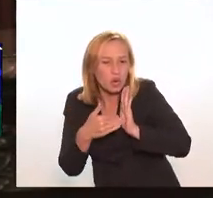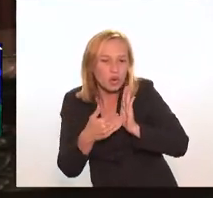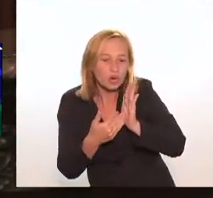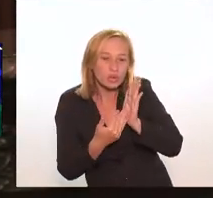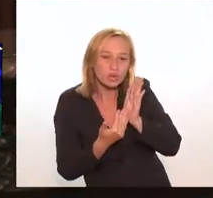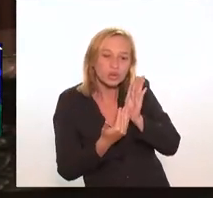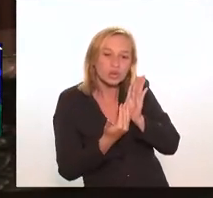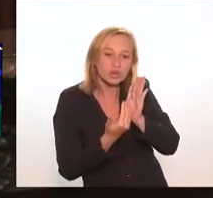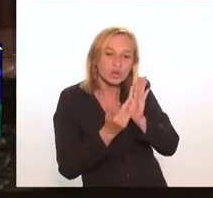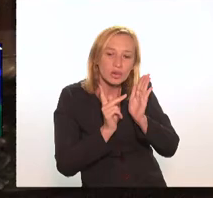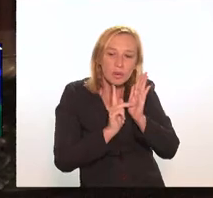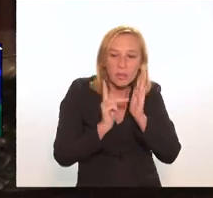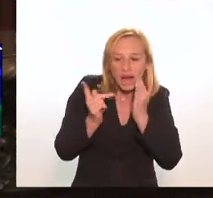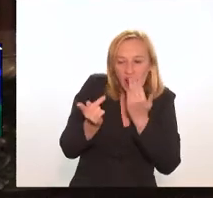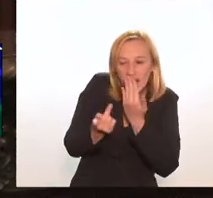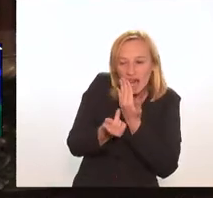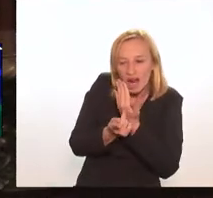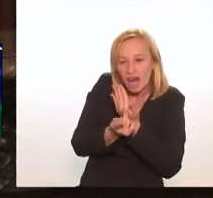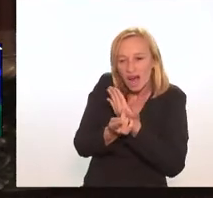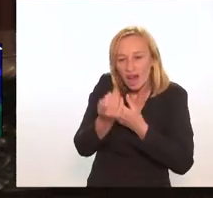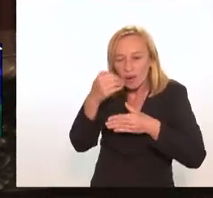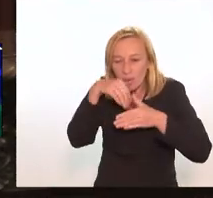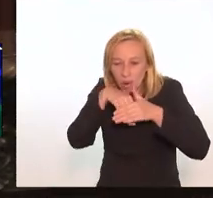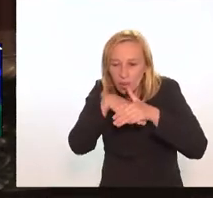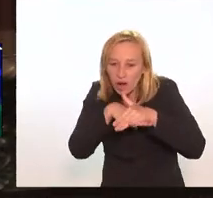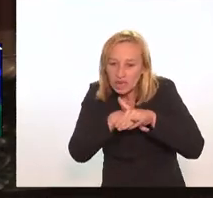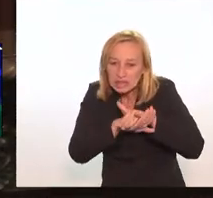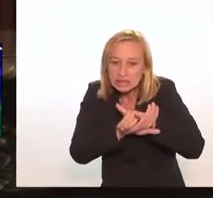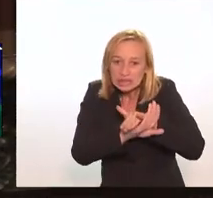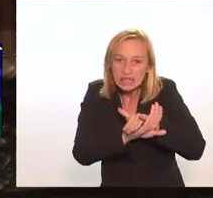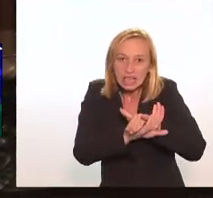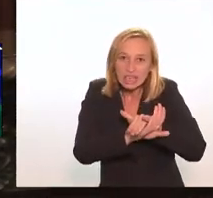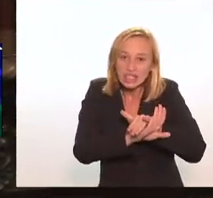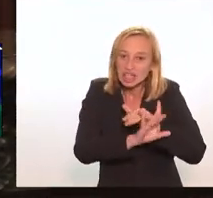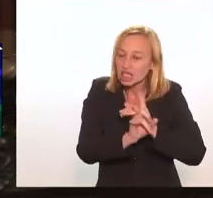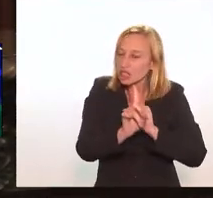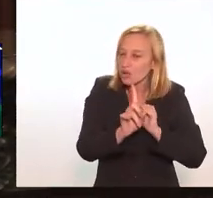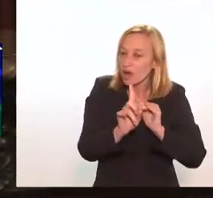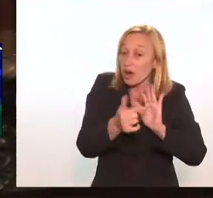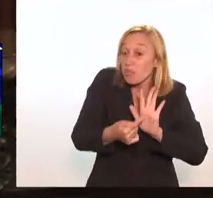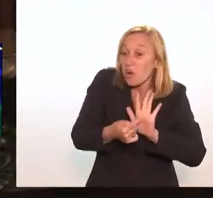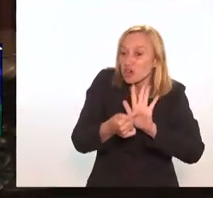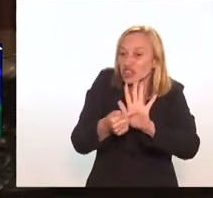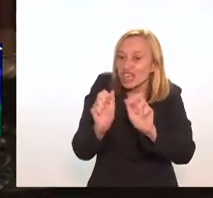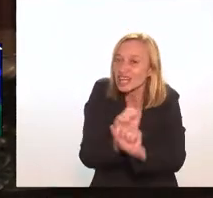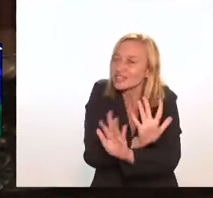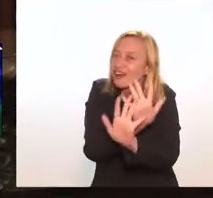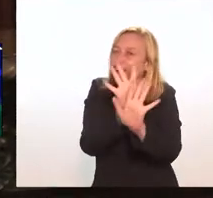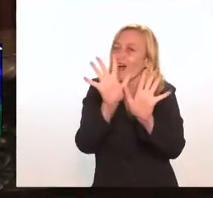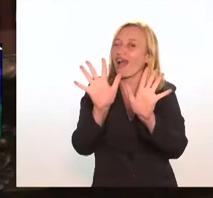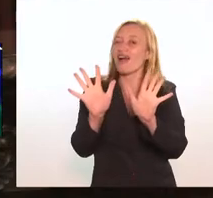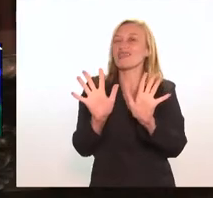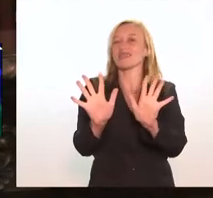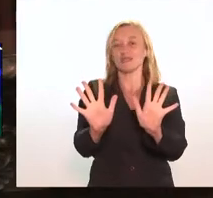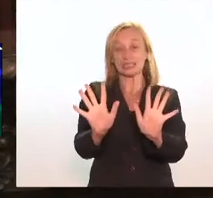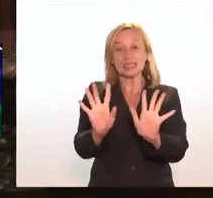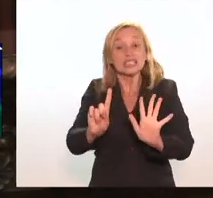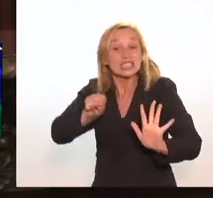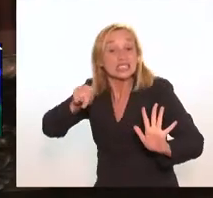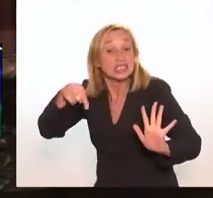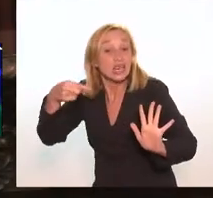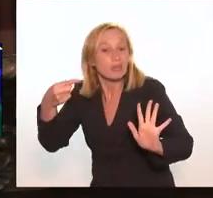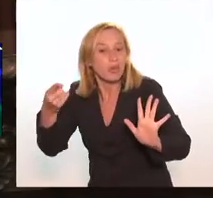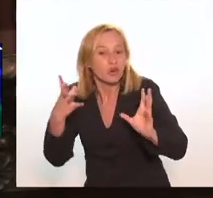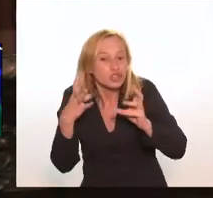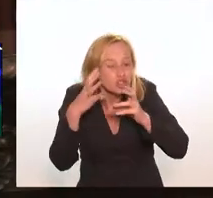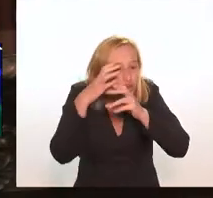aparato, um arcabouço, que não é trazido às claras. E depois Para